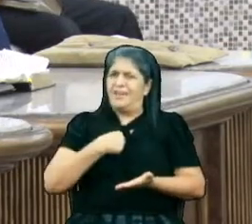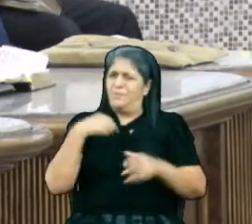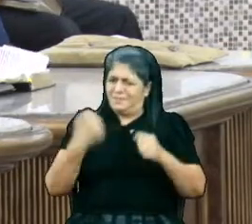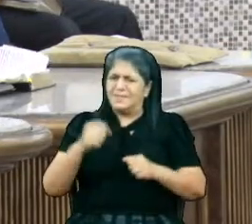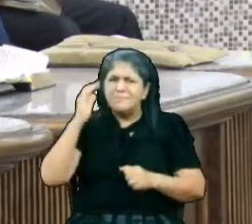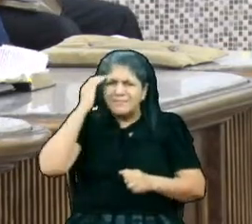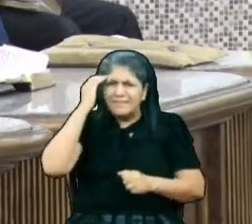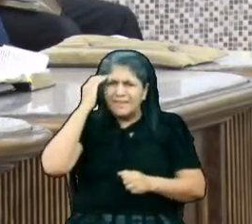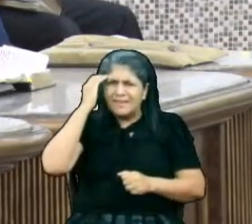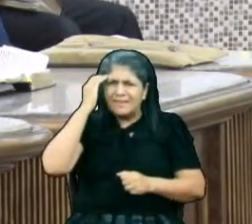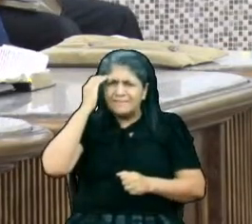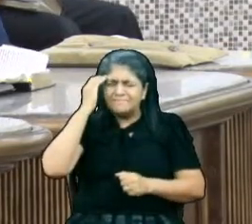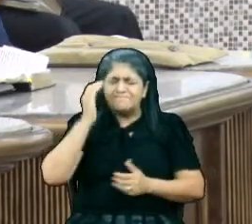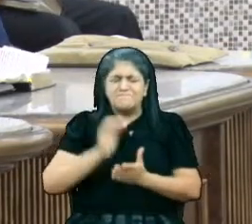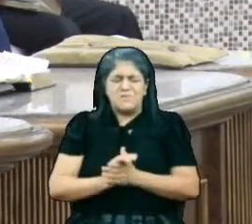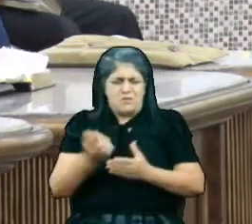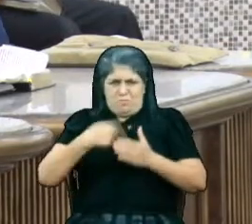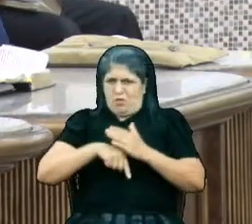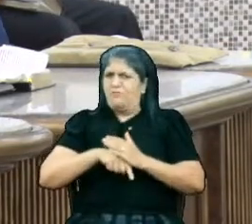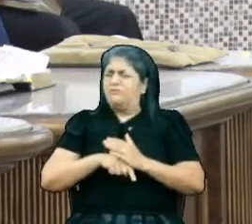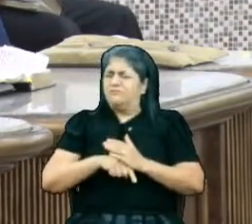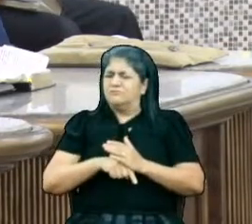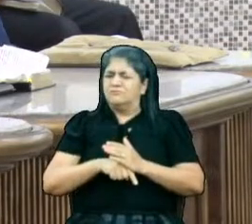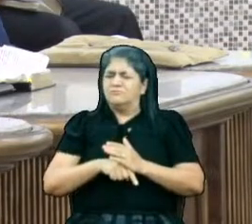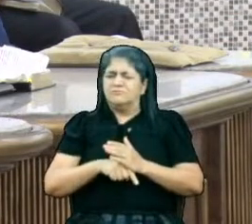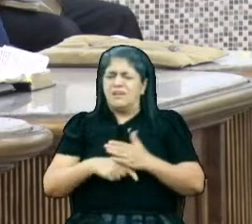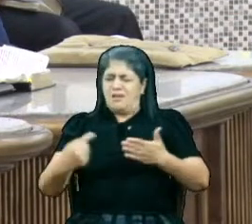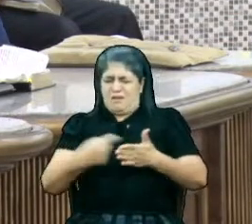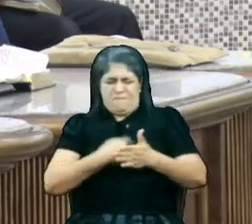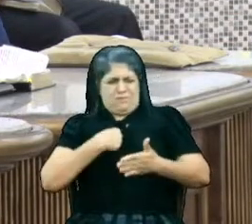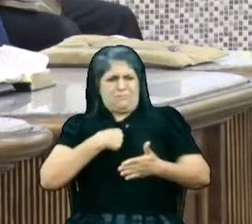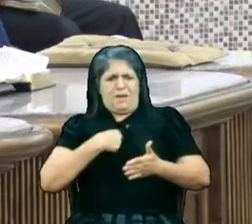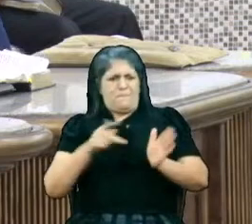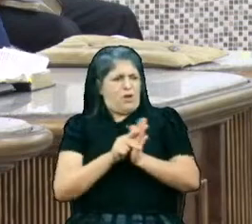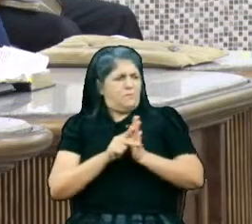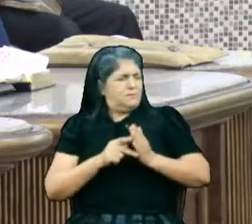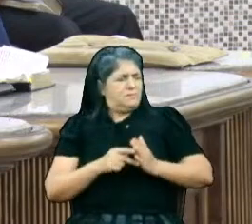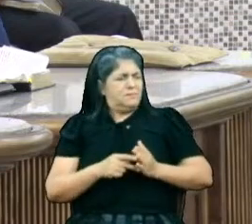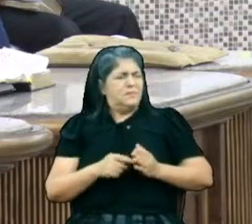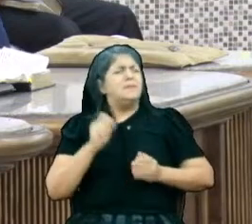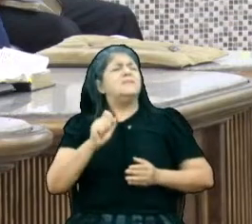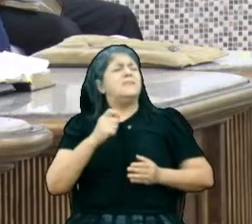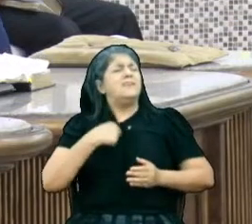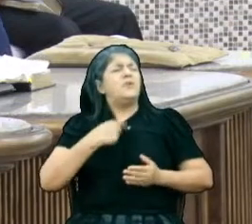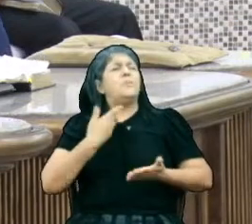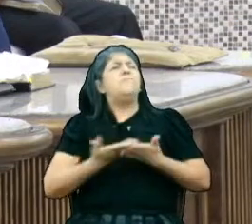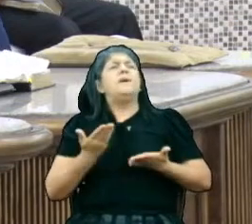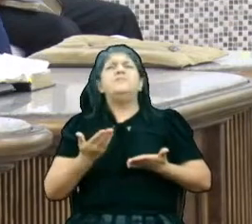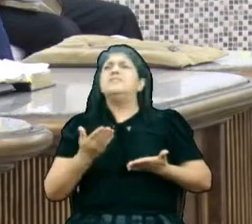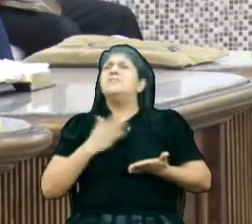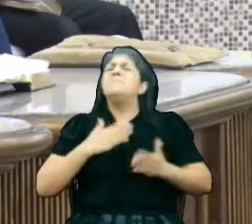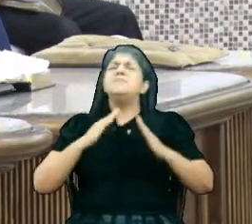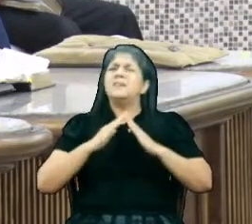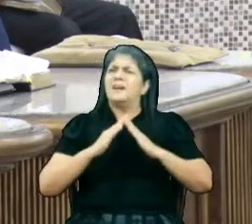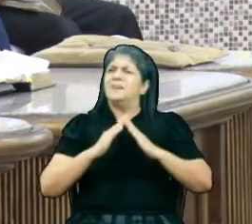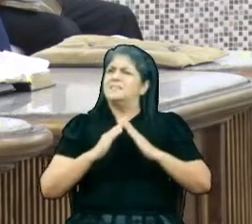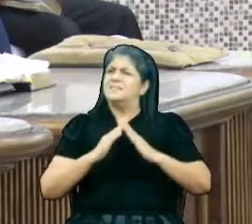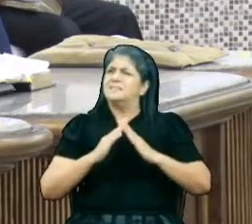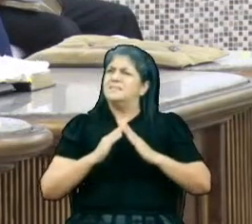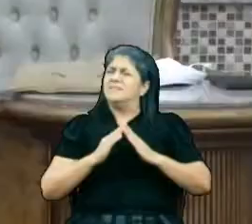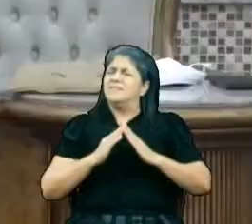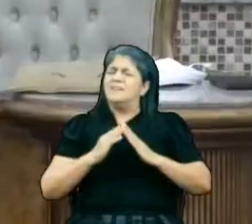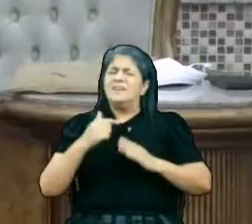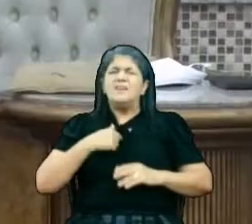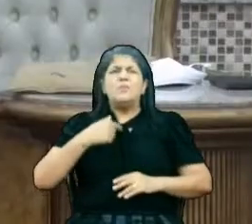façamos uma introspecção e viemos perguntar a nós o que que eu tenho perdido Será que eu tenho que a vida algum valor